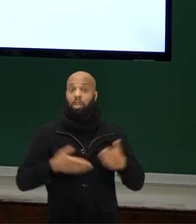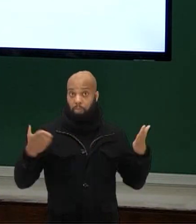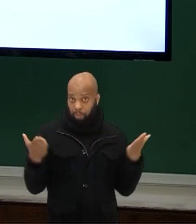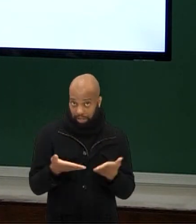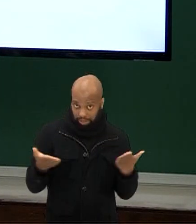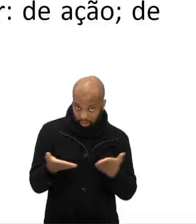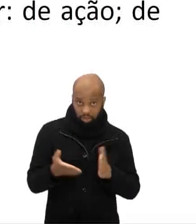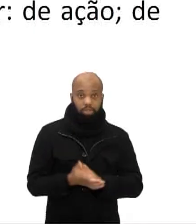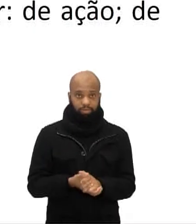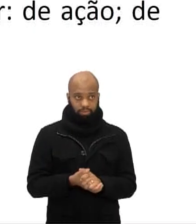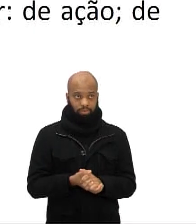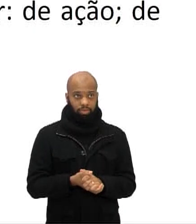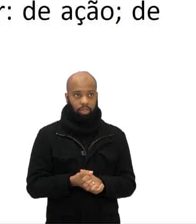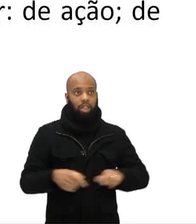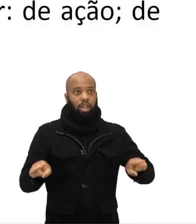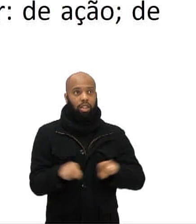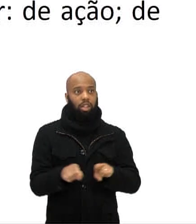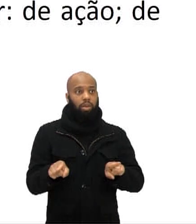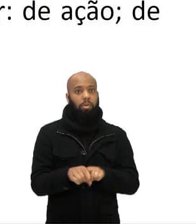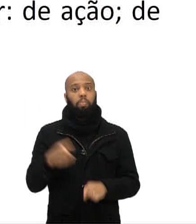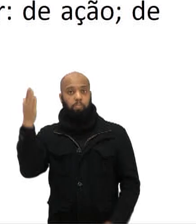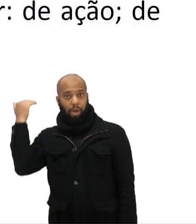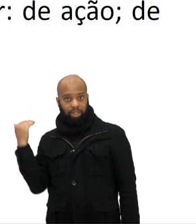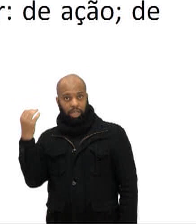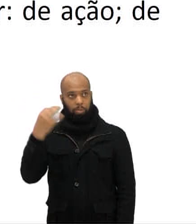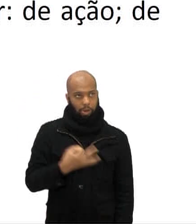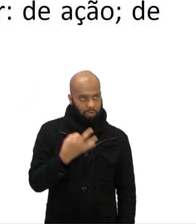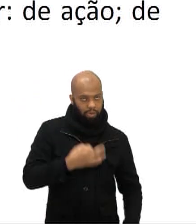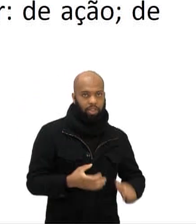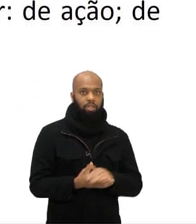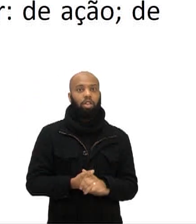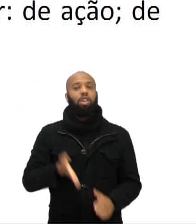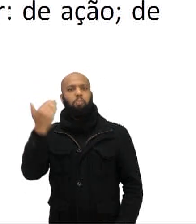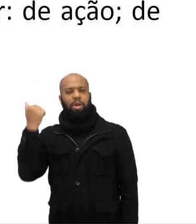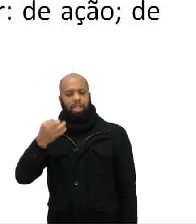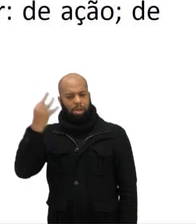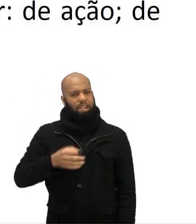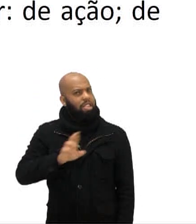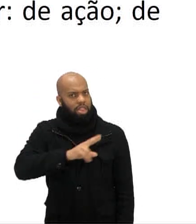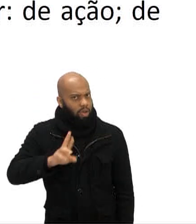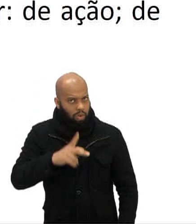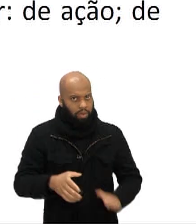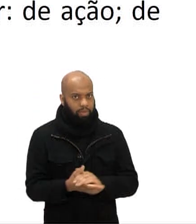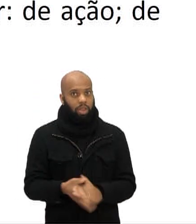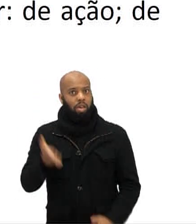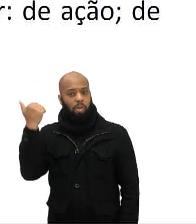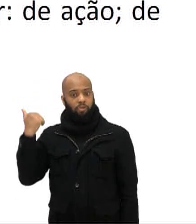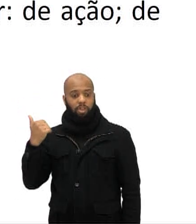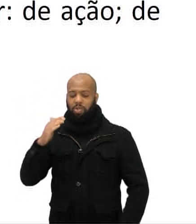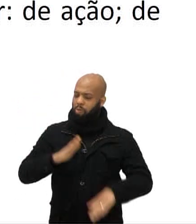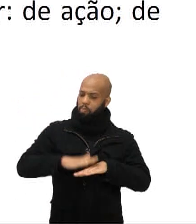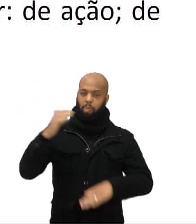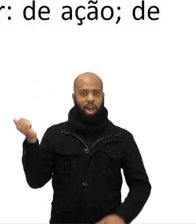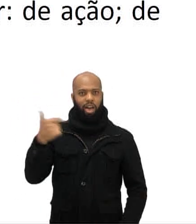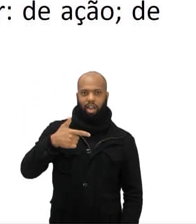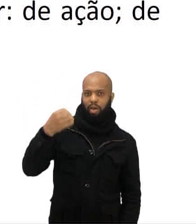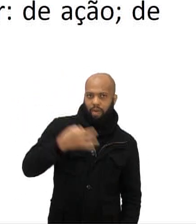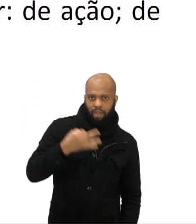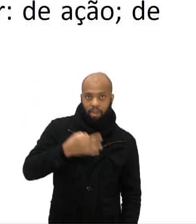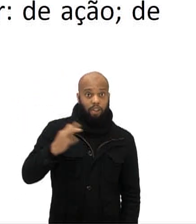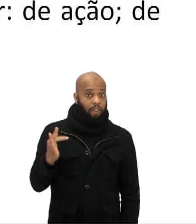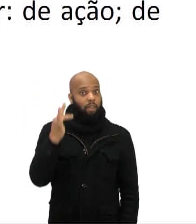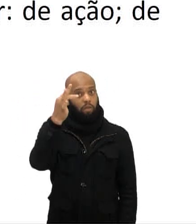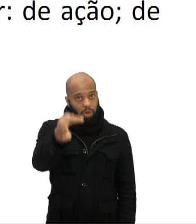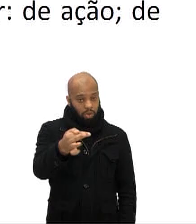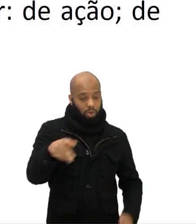presente, pretérito perfeito, pretérito imperfeito pretérito mais que perfeito,